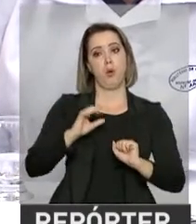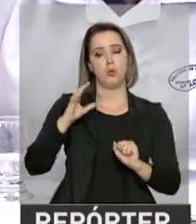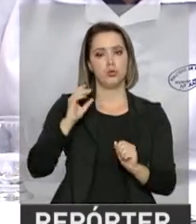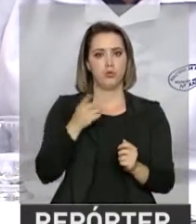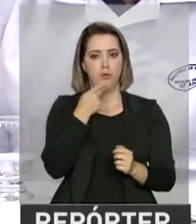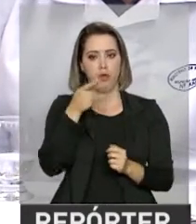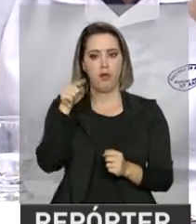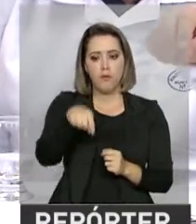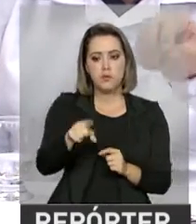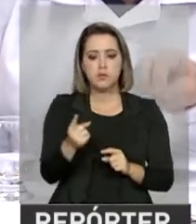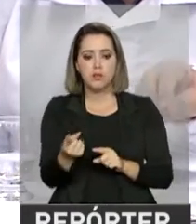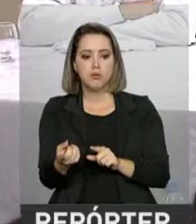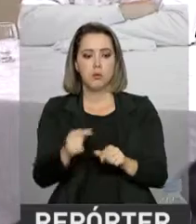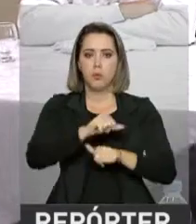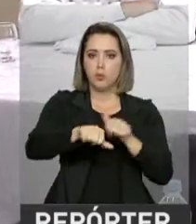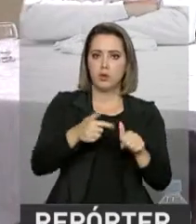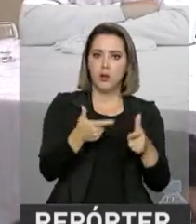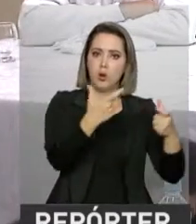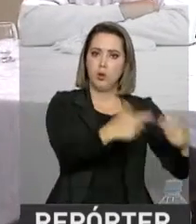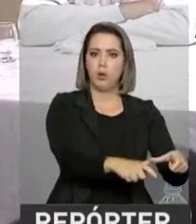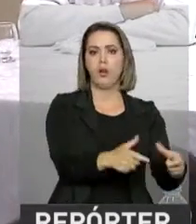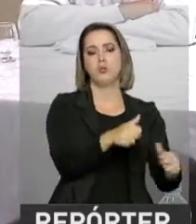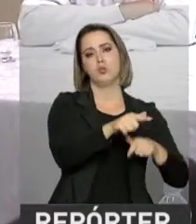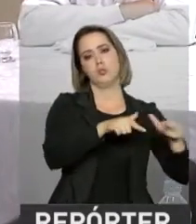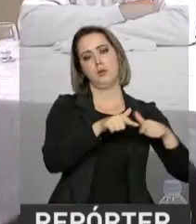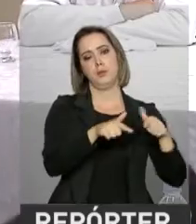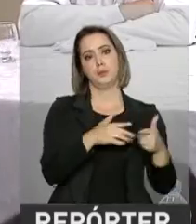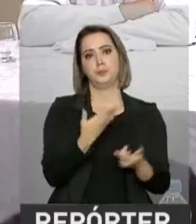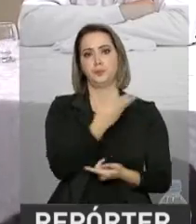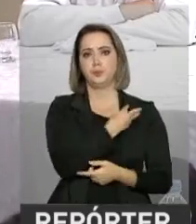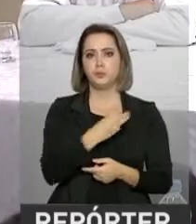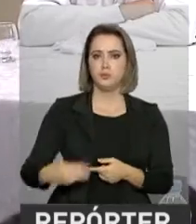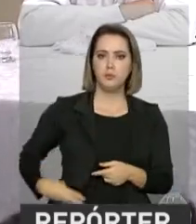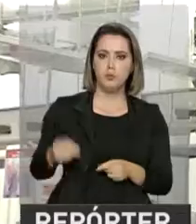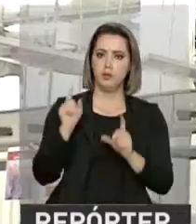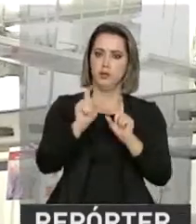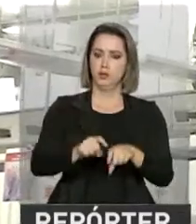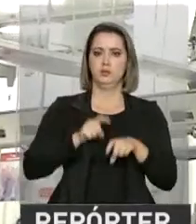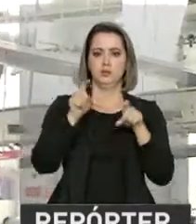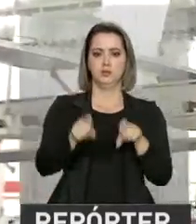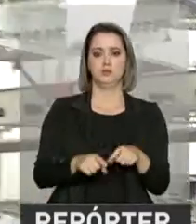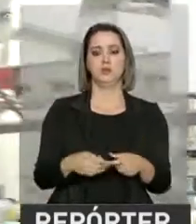de dizer para você ir trabalhar em outro lugar. O ministro da Agricultura reiterou que o país tem